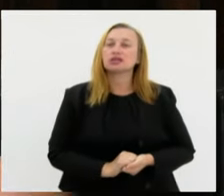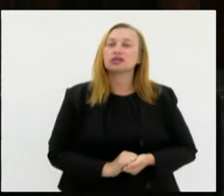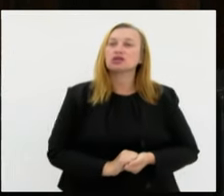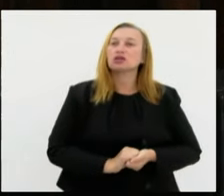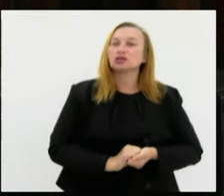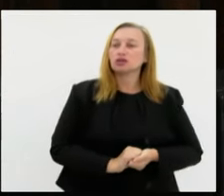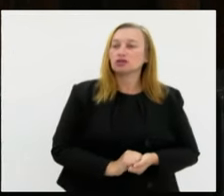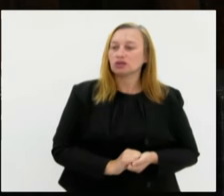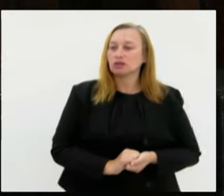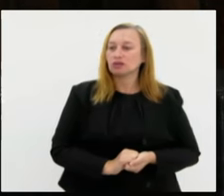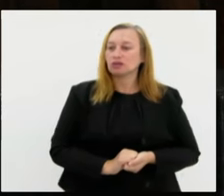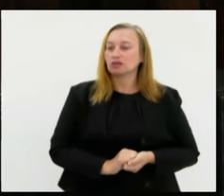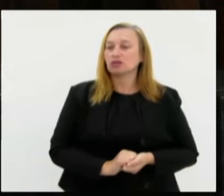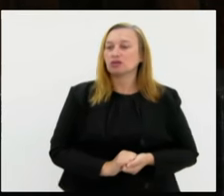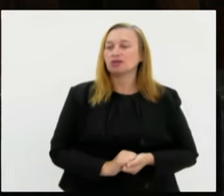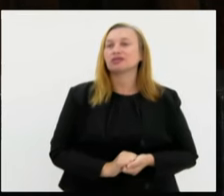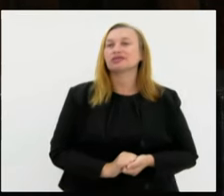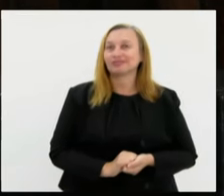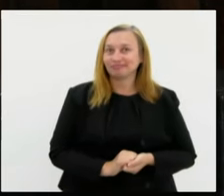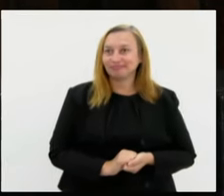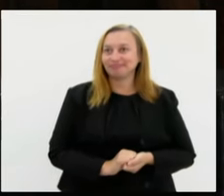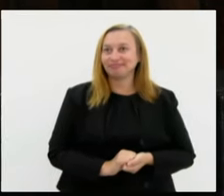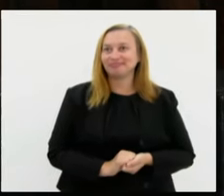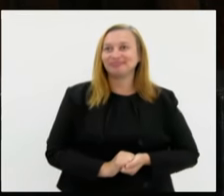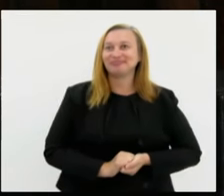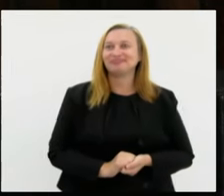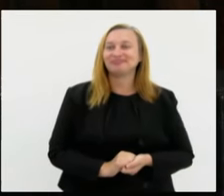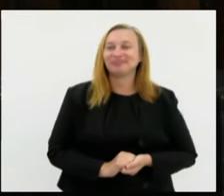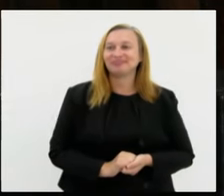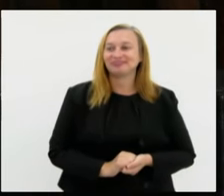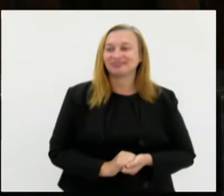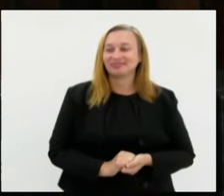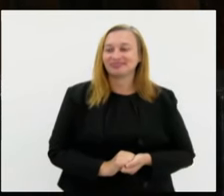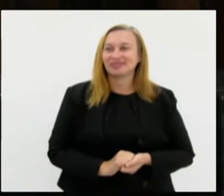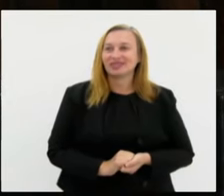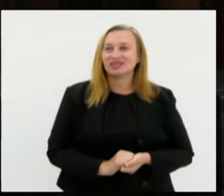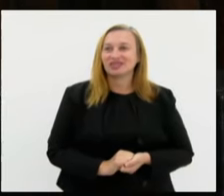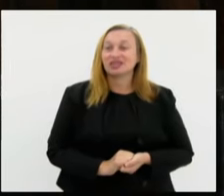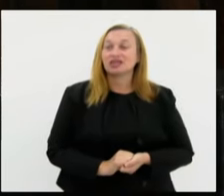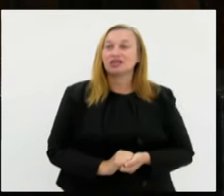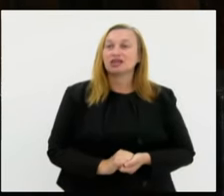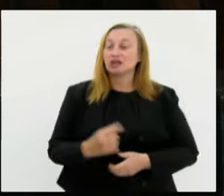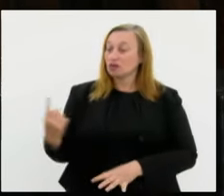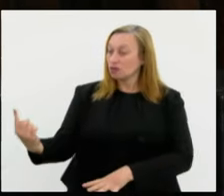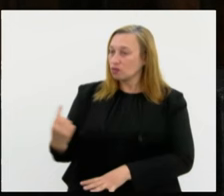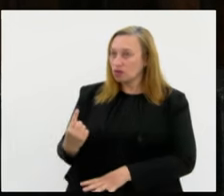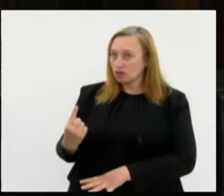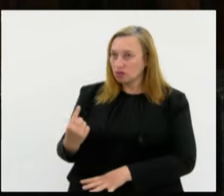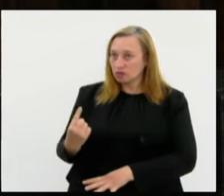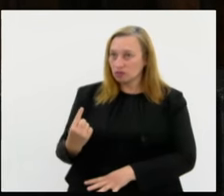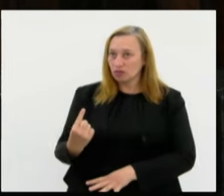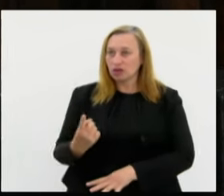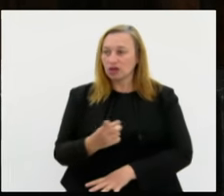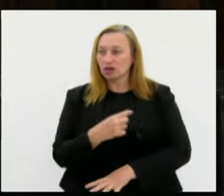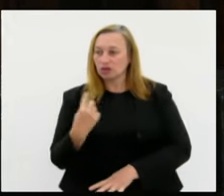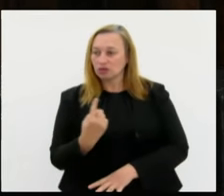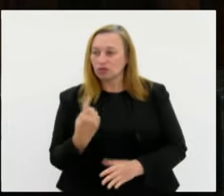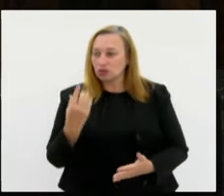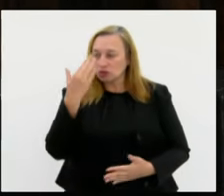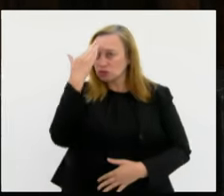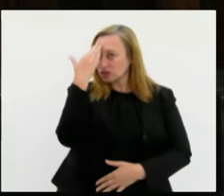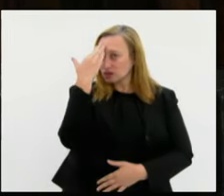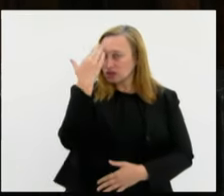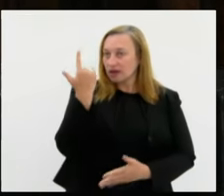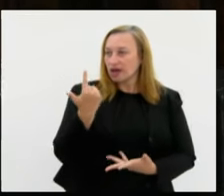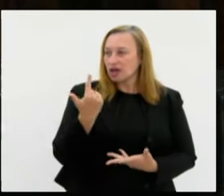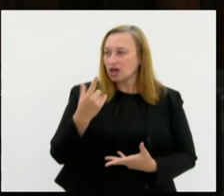inquérito. Nesse sentido, senhor presidente, nos veio à casa, cumprindo estritamente o que estava